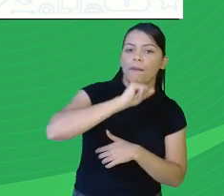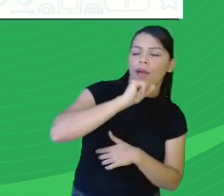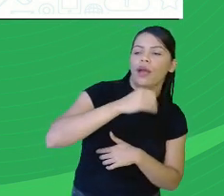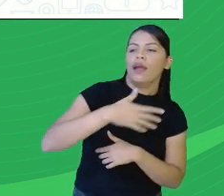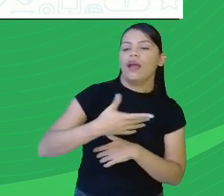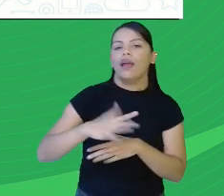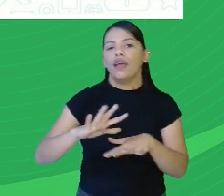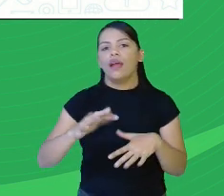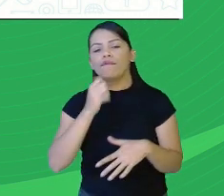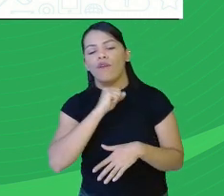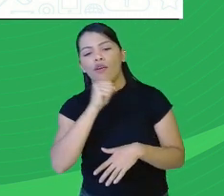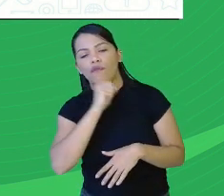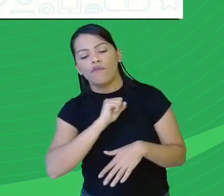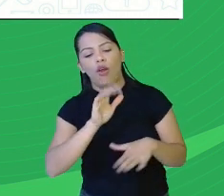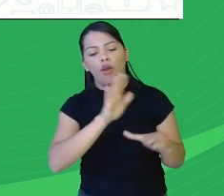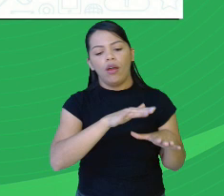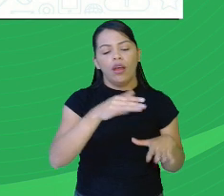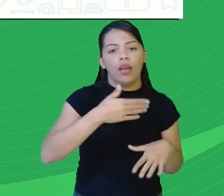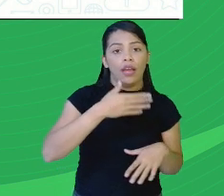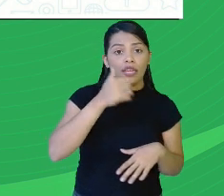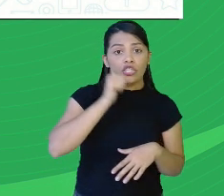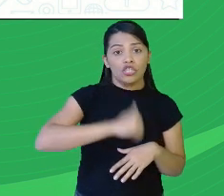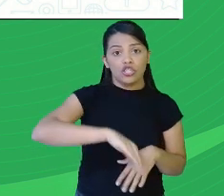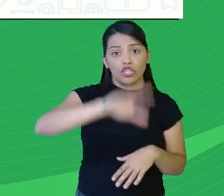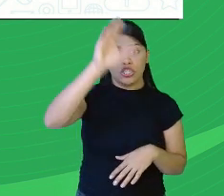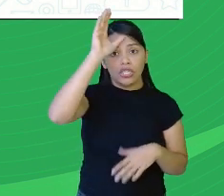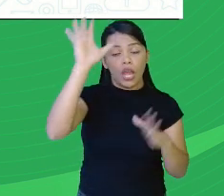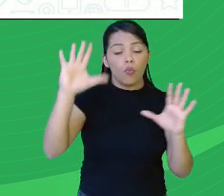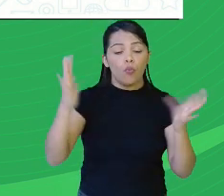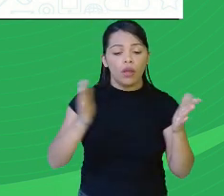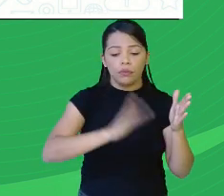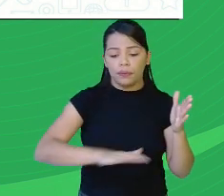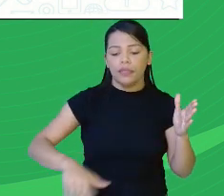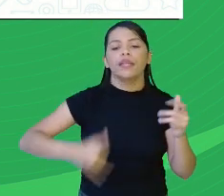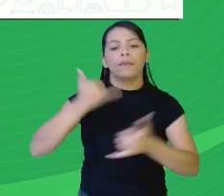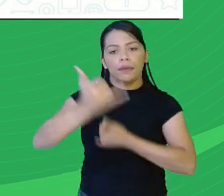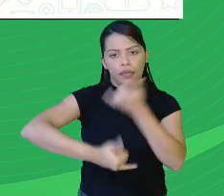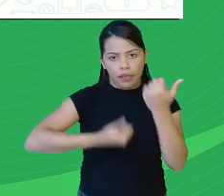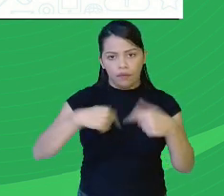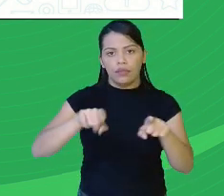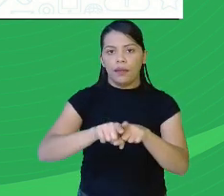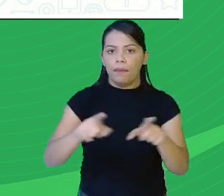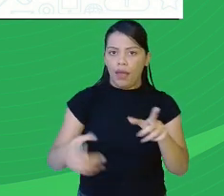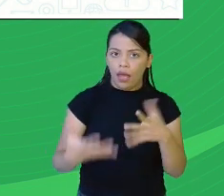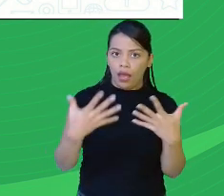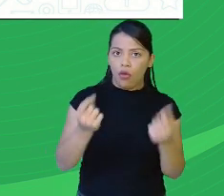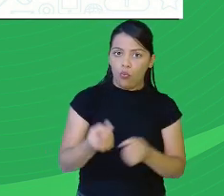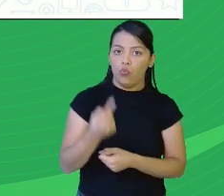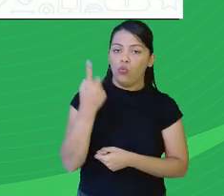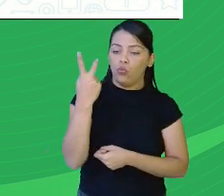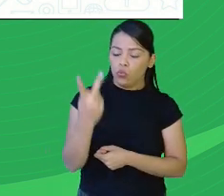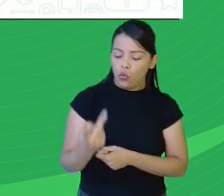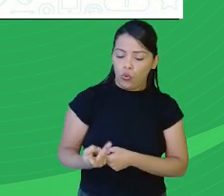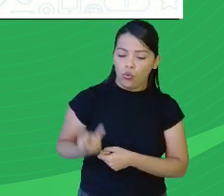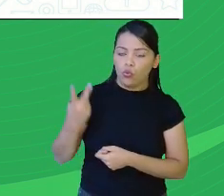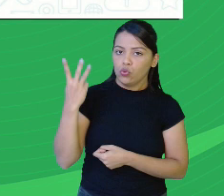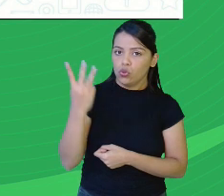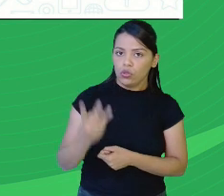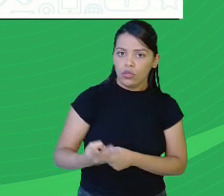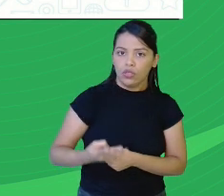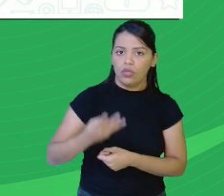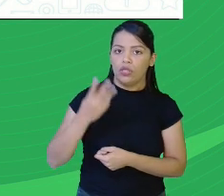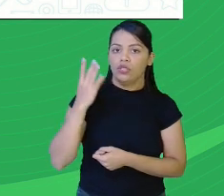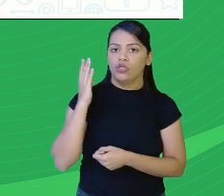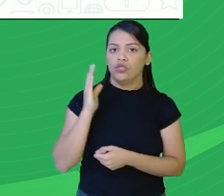era criança, vovó, titia. Vamos lá, quando eu disser já, tá certo? Junto comigo. 1,